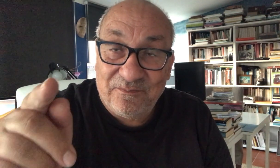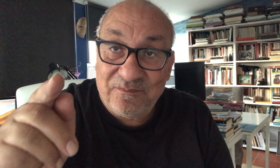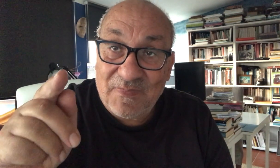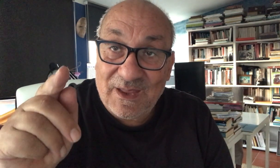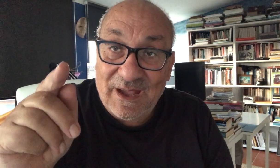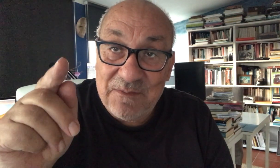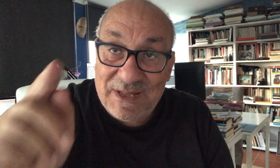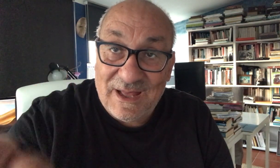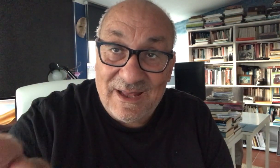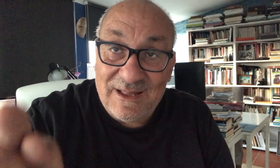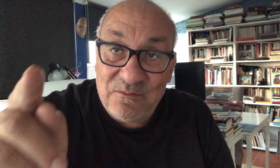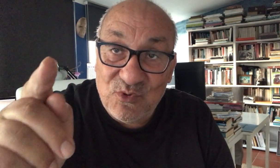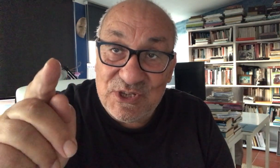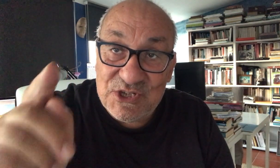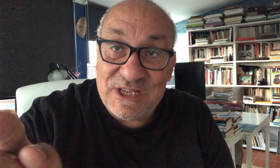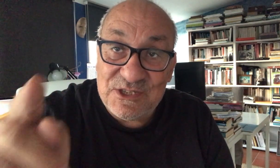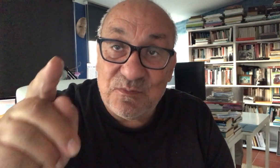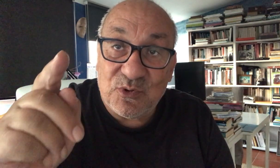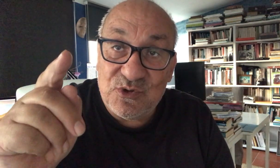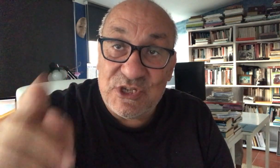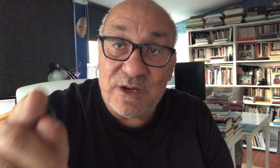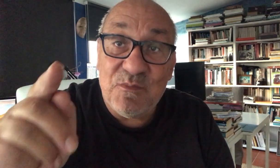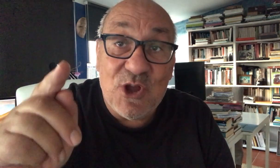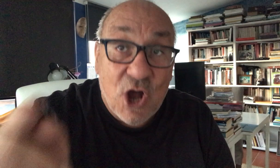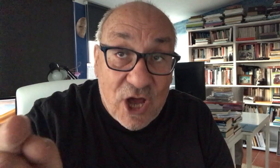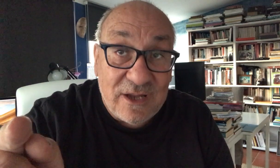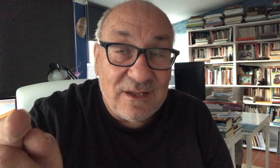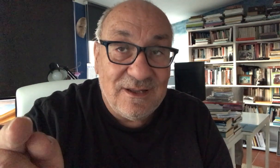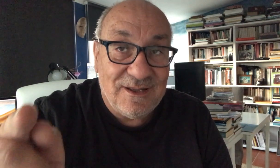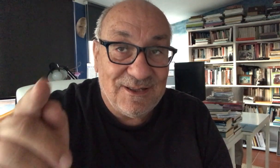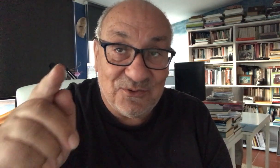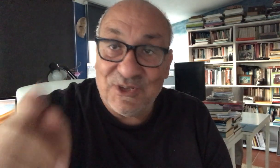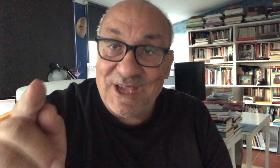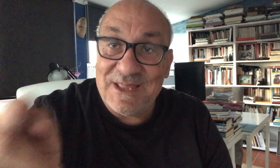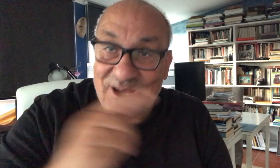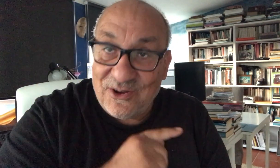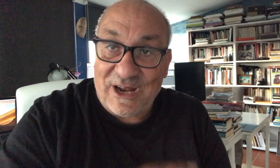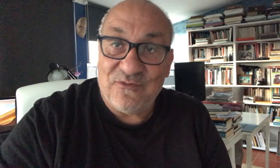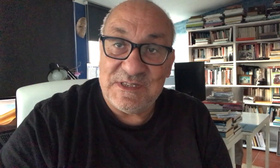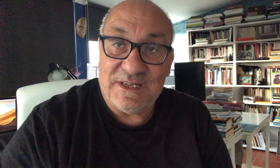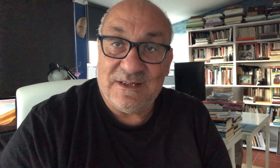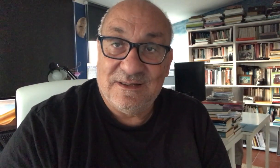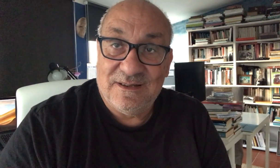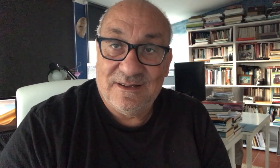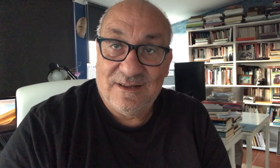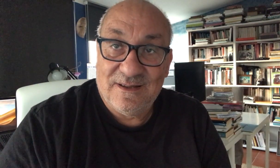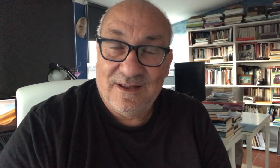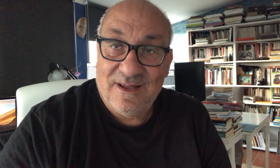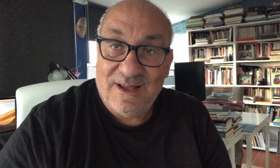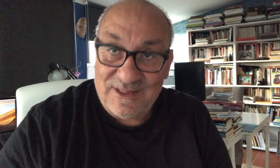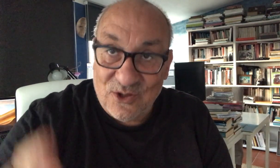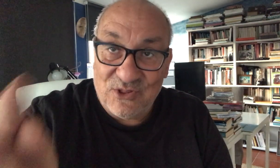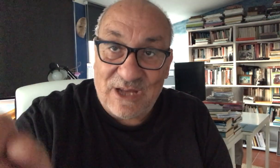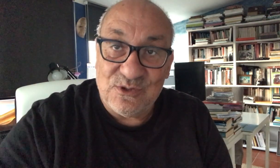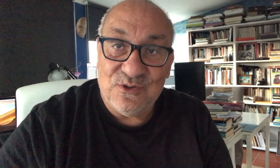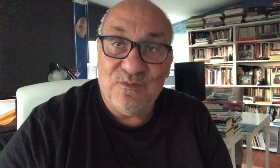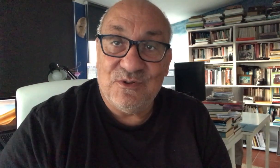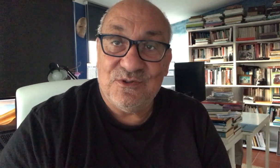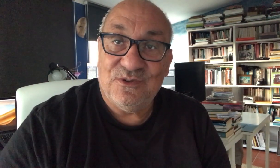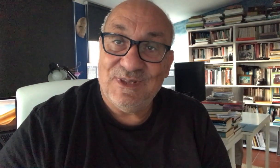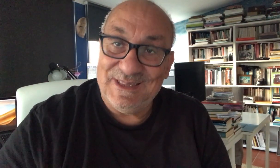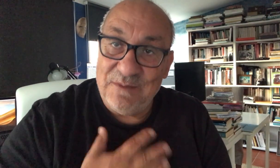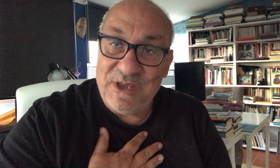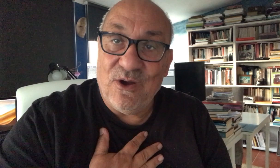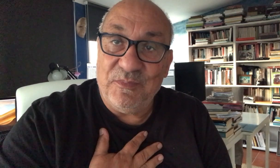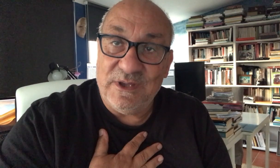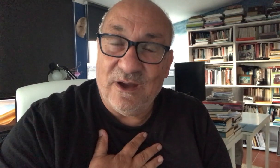ser a maneira de muita gente se proteger melhor do que anda agora a fazer. Não dar os